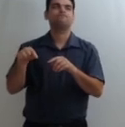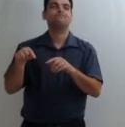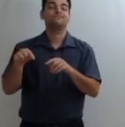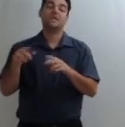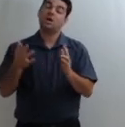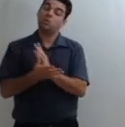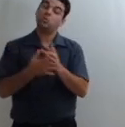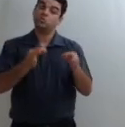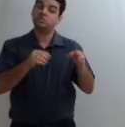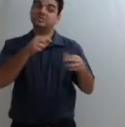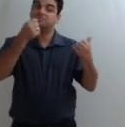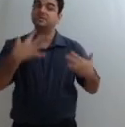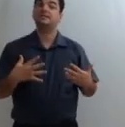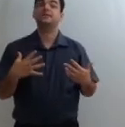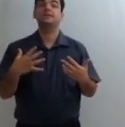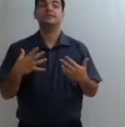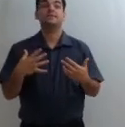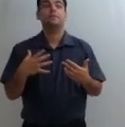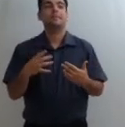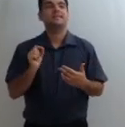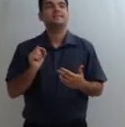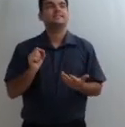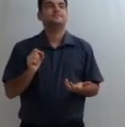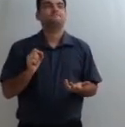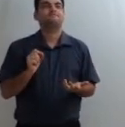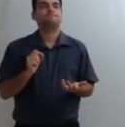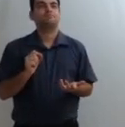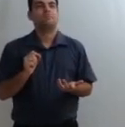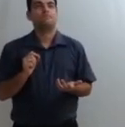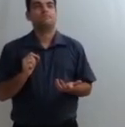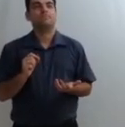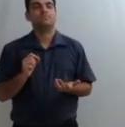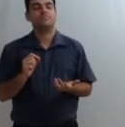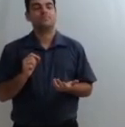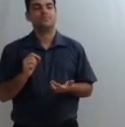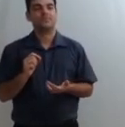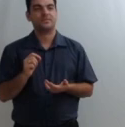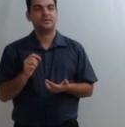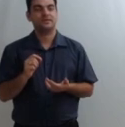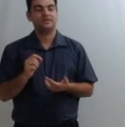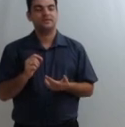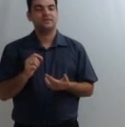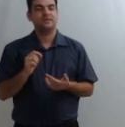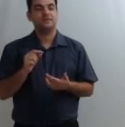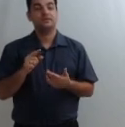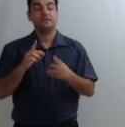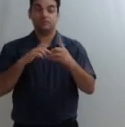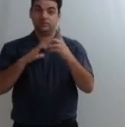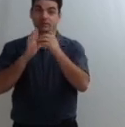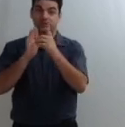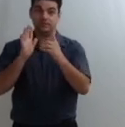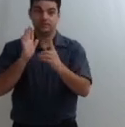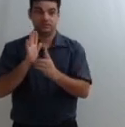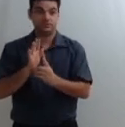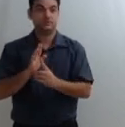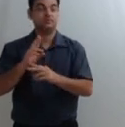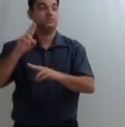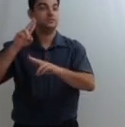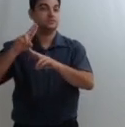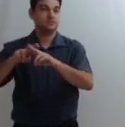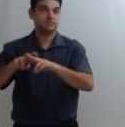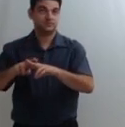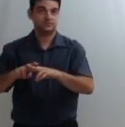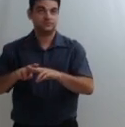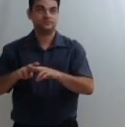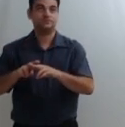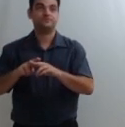justificada pela questão que se verifica quando do decreto da prisão,